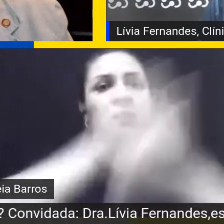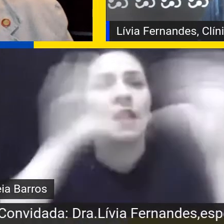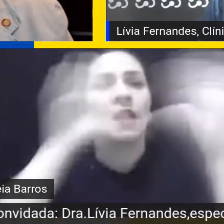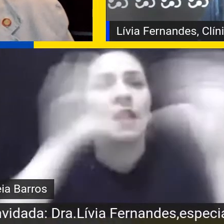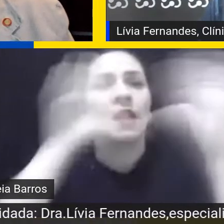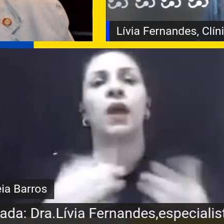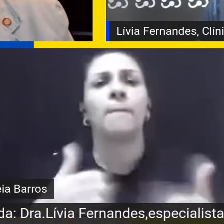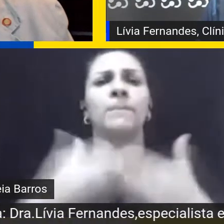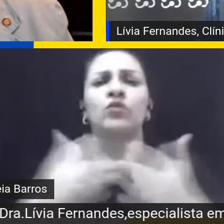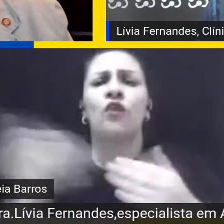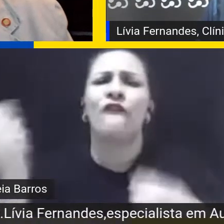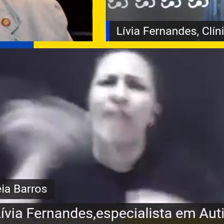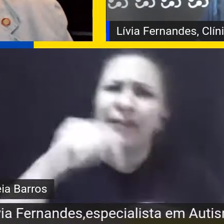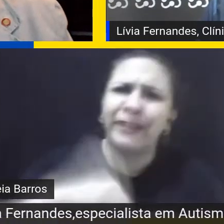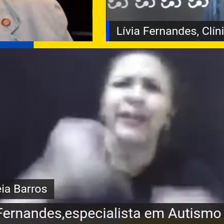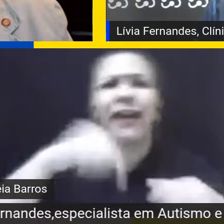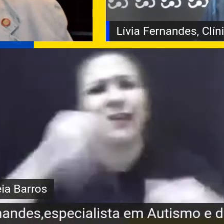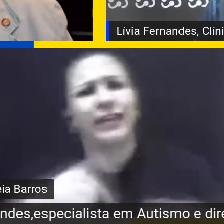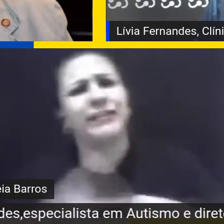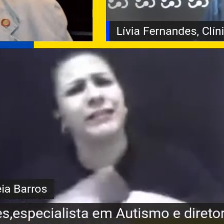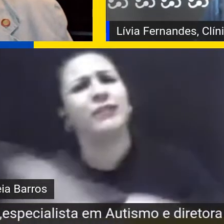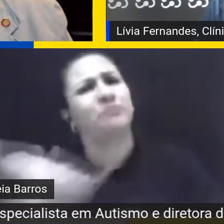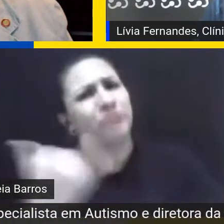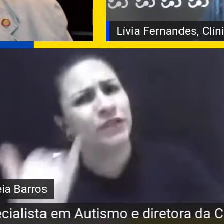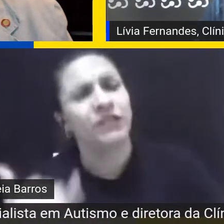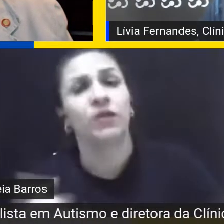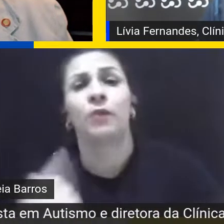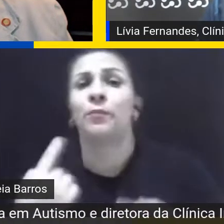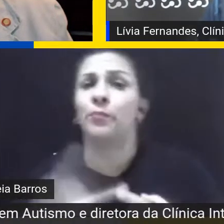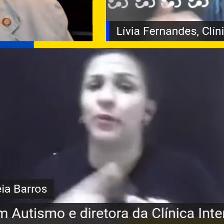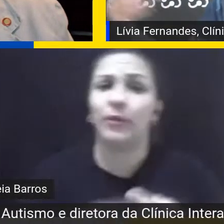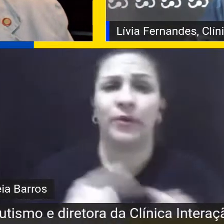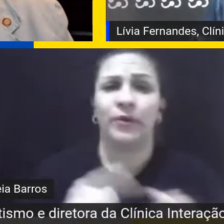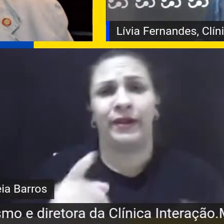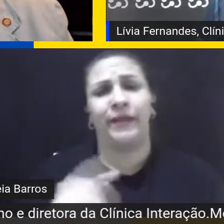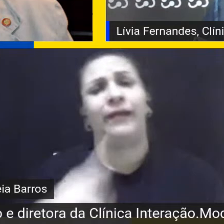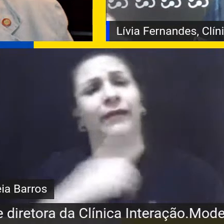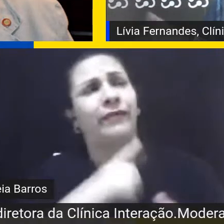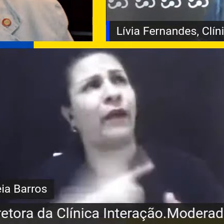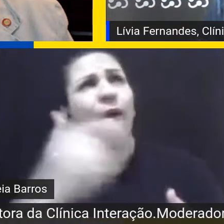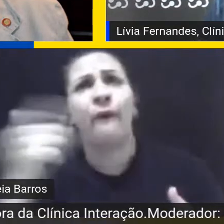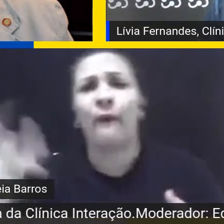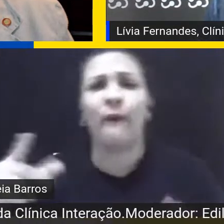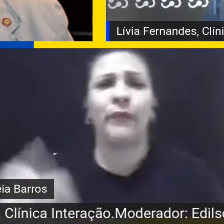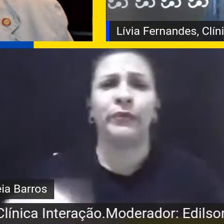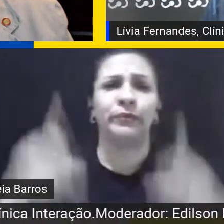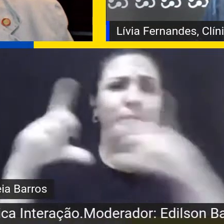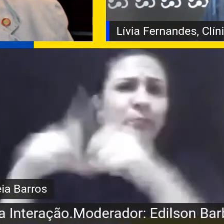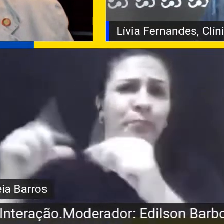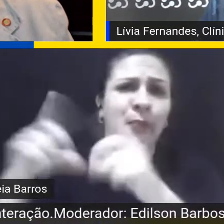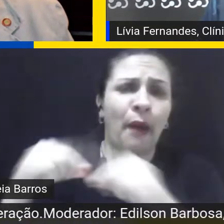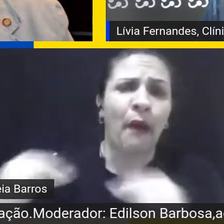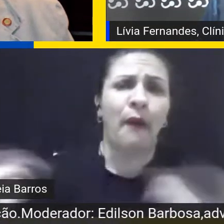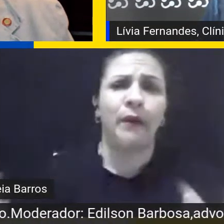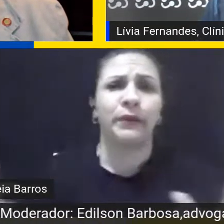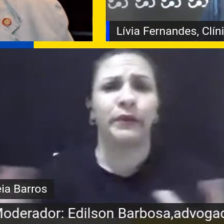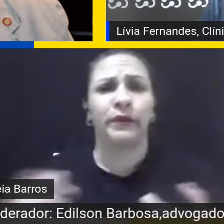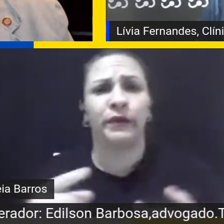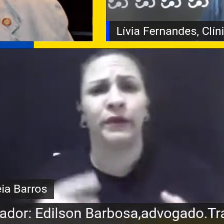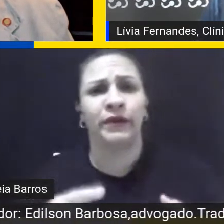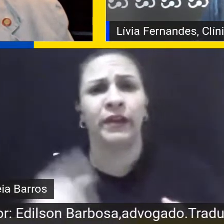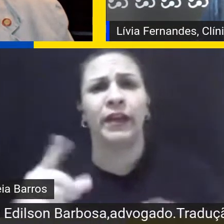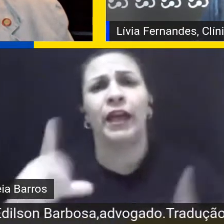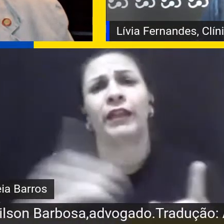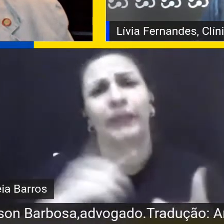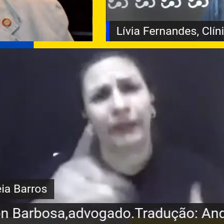verdade, é um pedido para Águas Claras, é pedido para o plano piloto, já tem pedido para Goiânia.